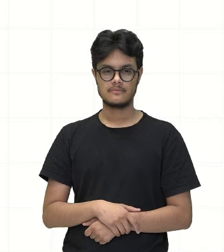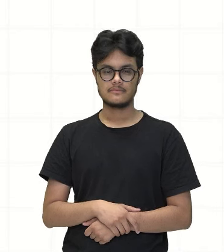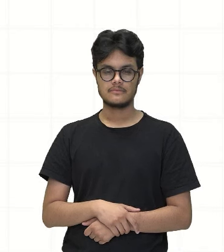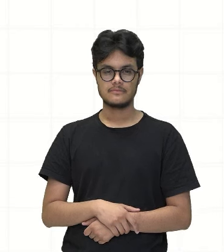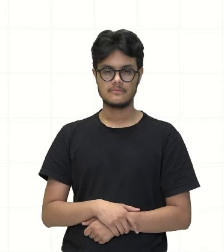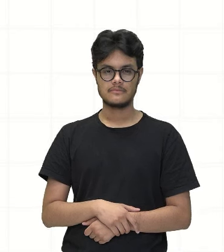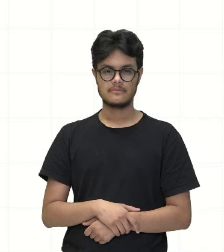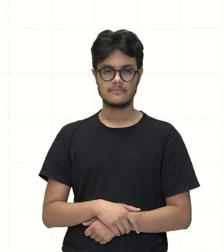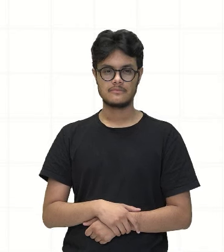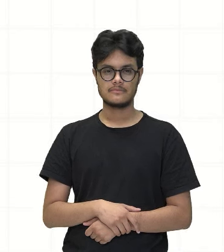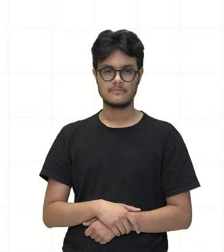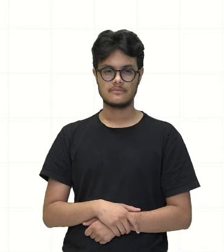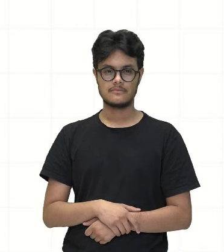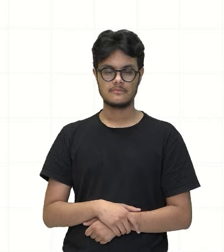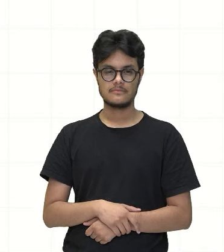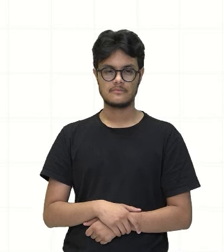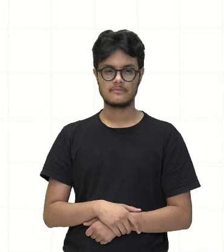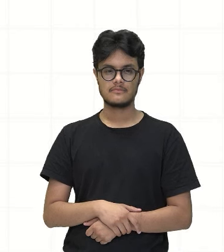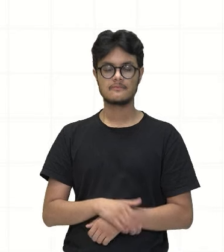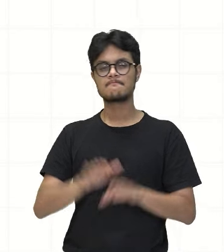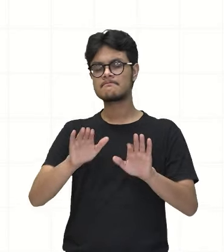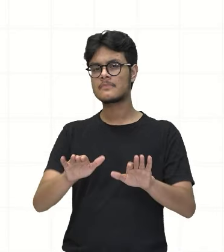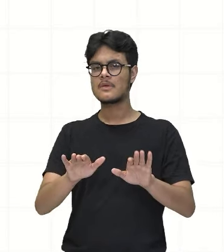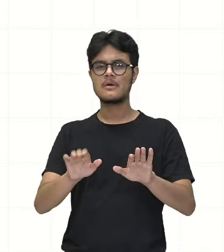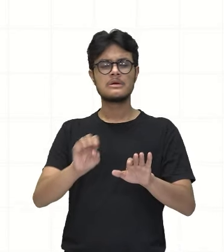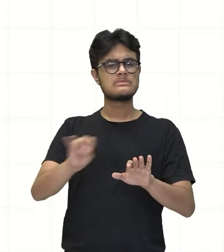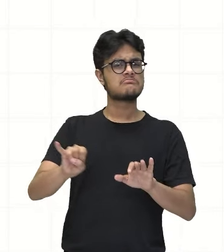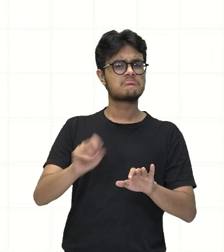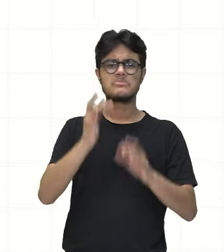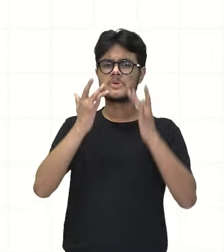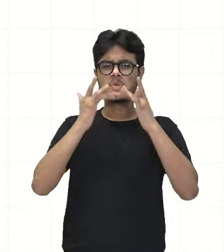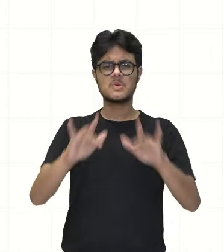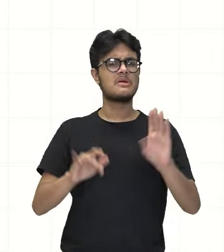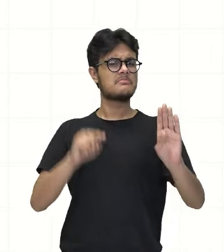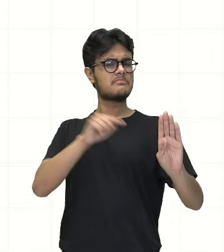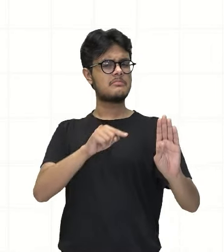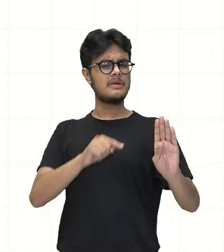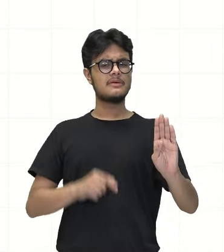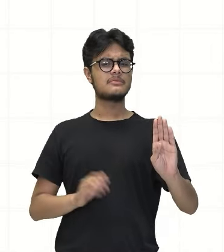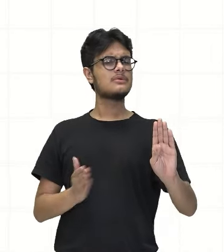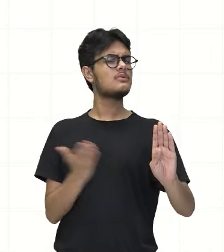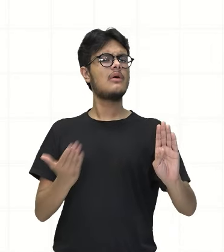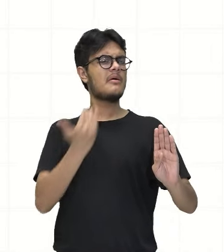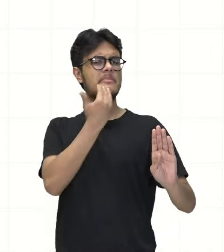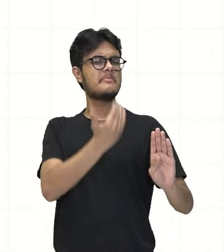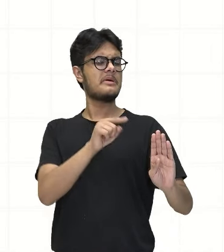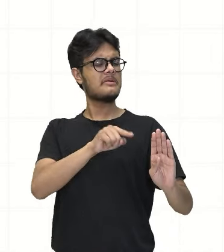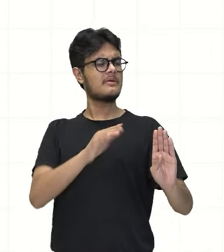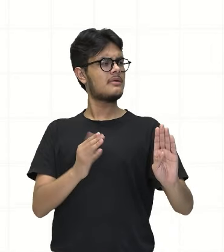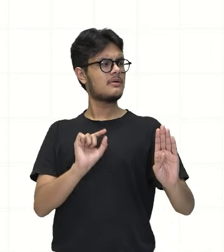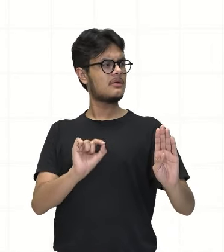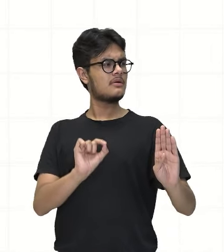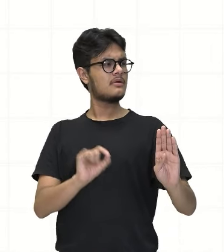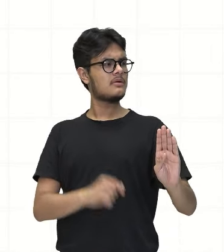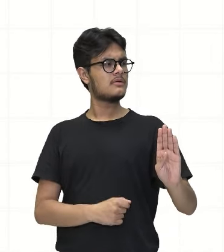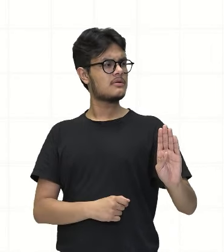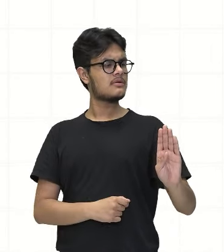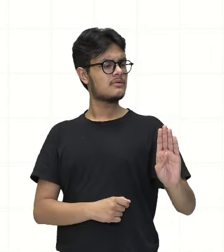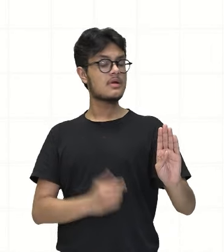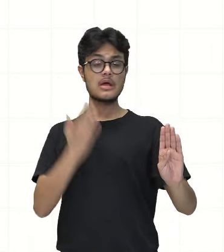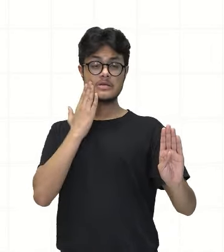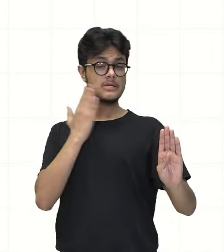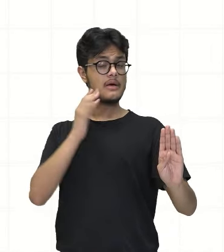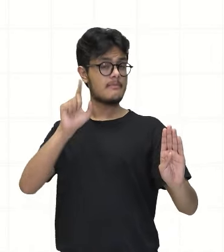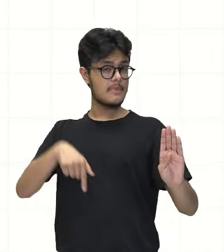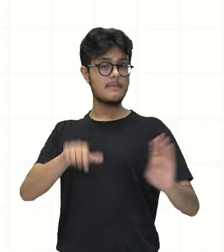consigo utilizar essa fórmula, né? Eu não sei quem é B, é justamente o que ele está pedindo. Eu sei quem é a